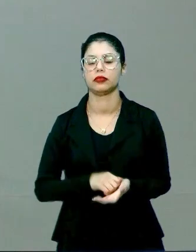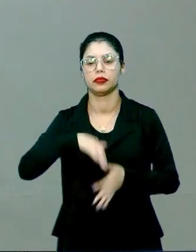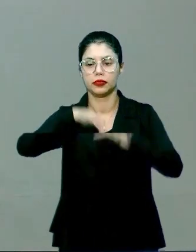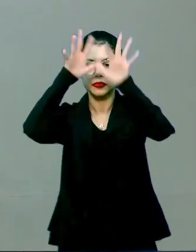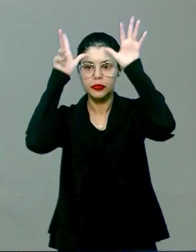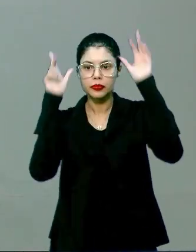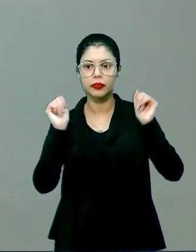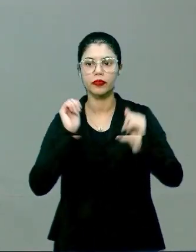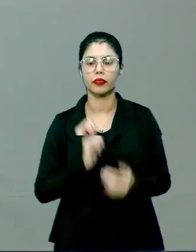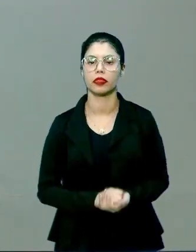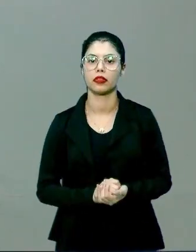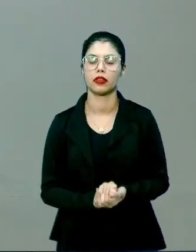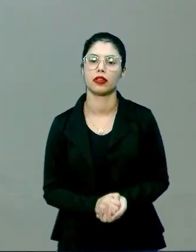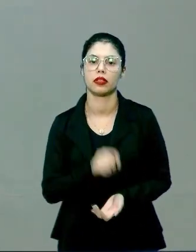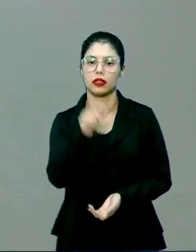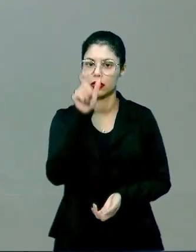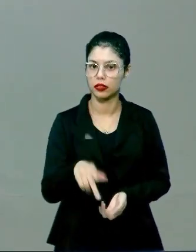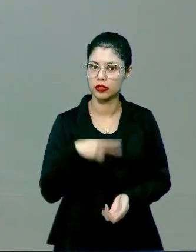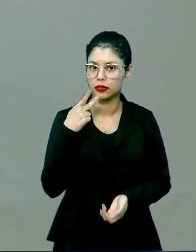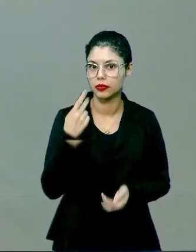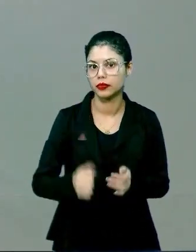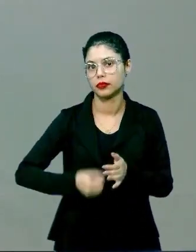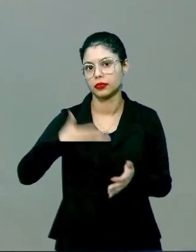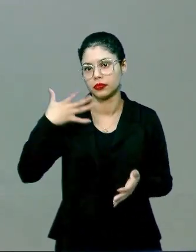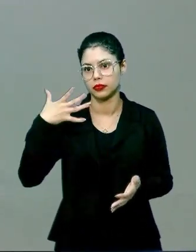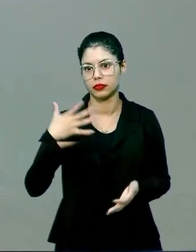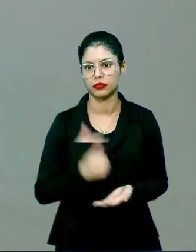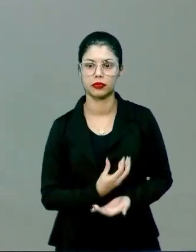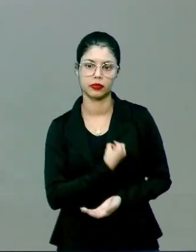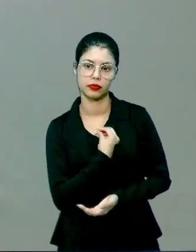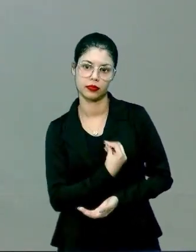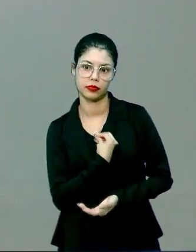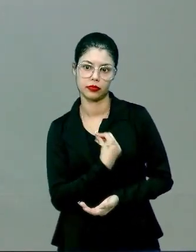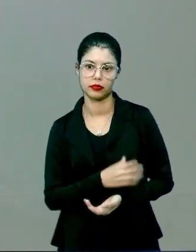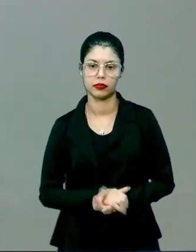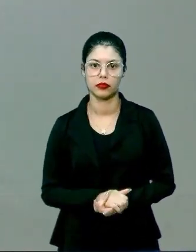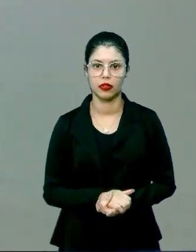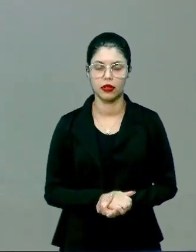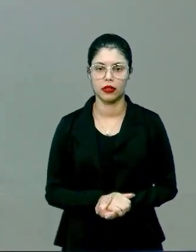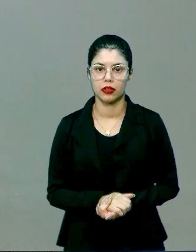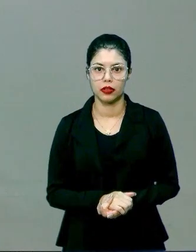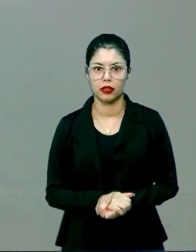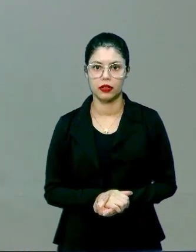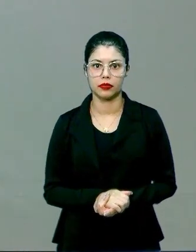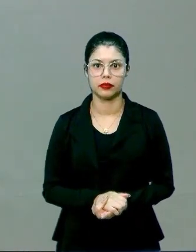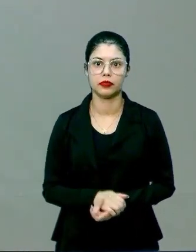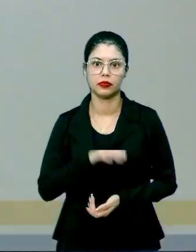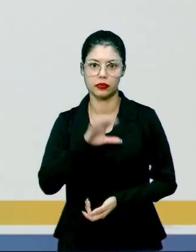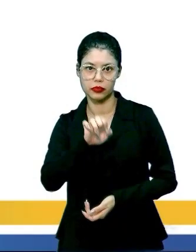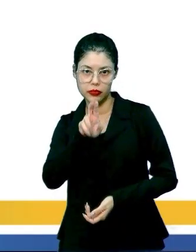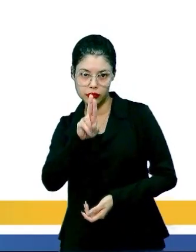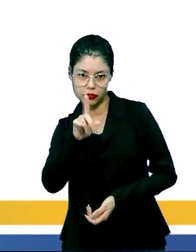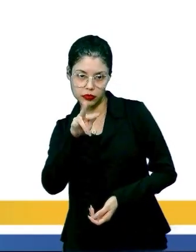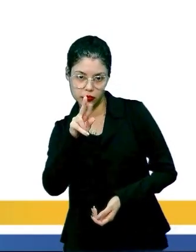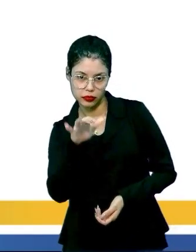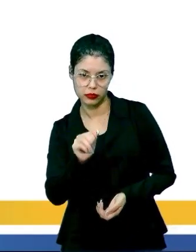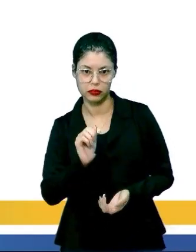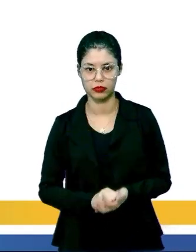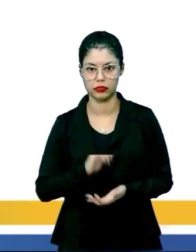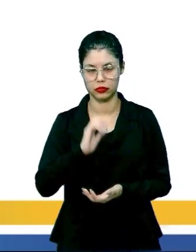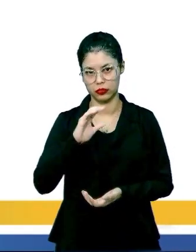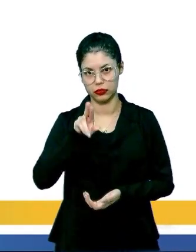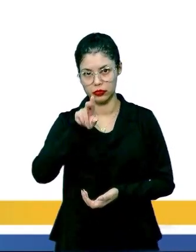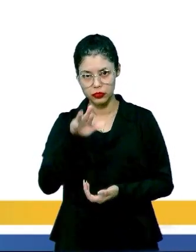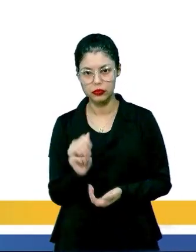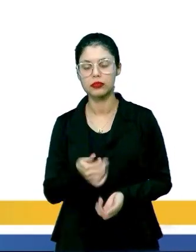E aí vai ter um personagem na história que vai falar muito bem dessa vinda do João Cândido, né, que é o Euclides da Cunha. O Euclides